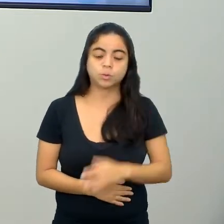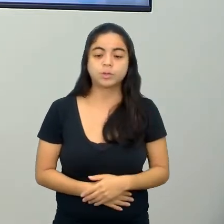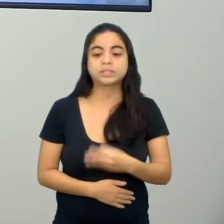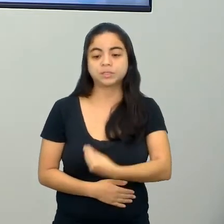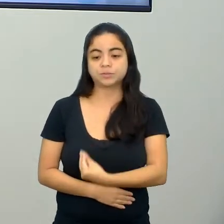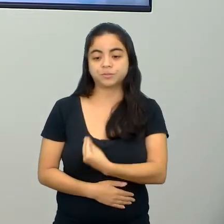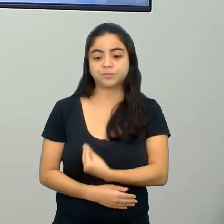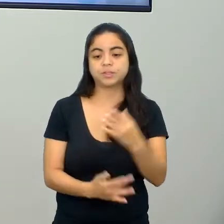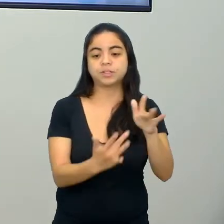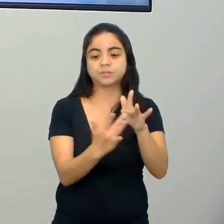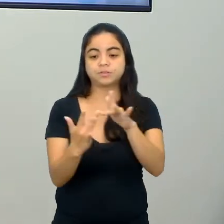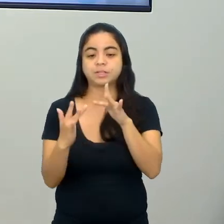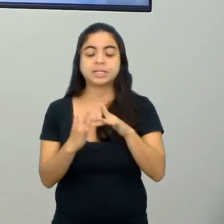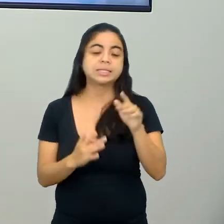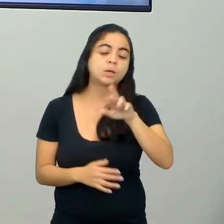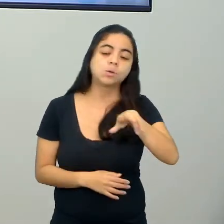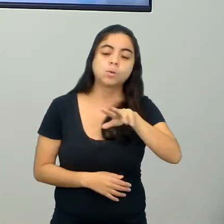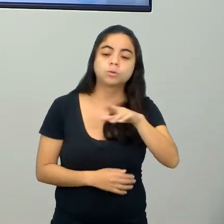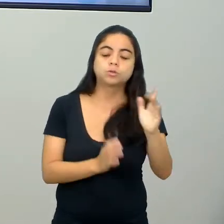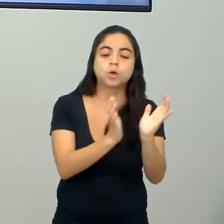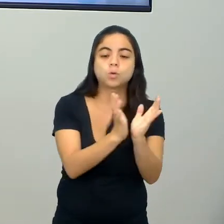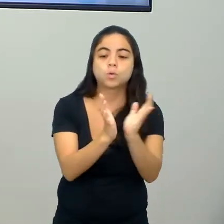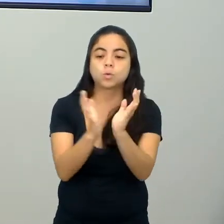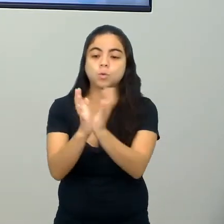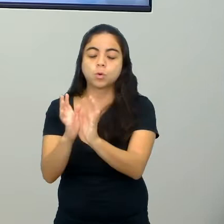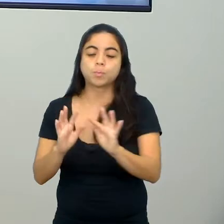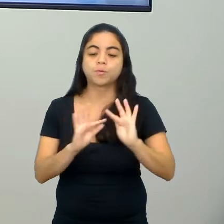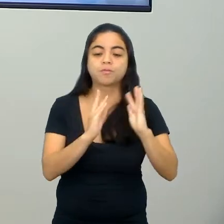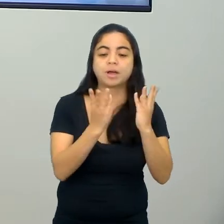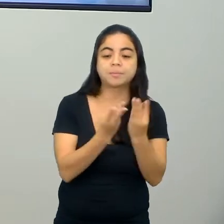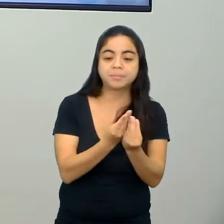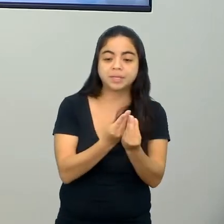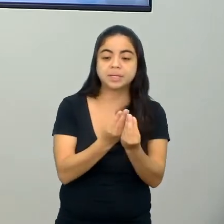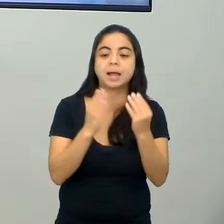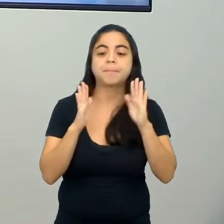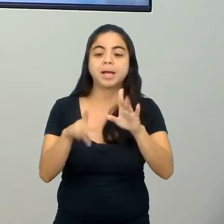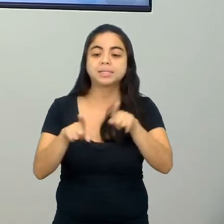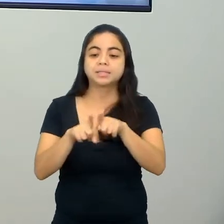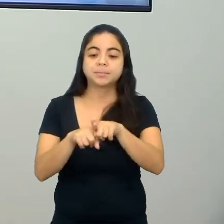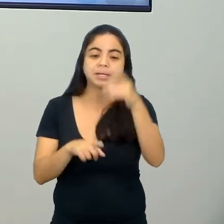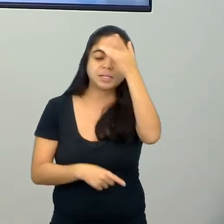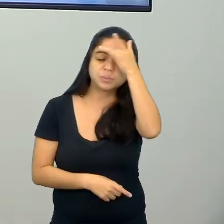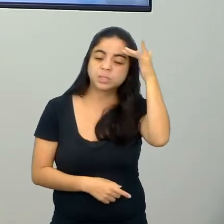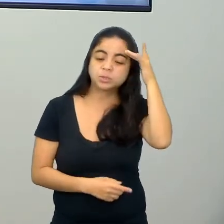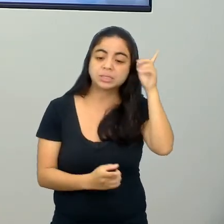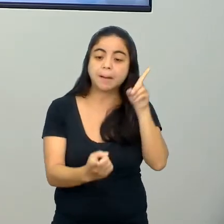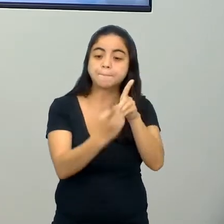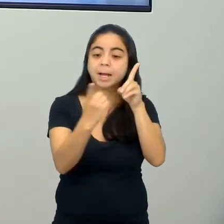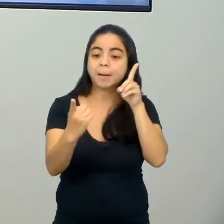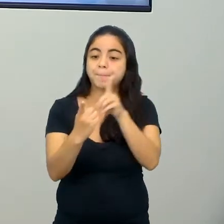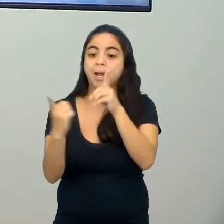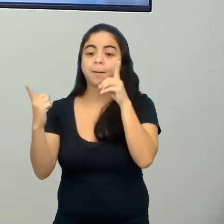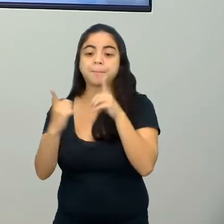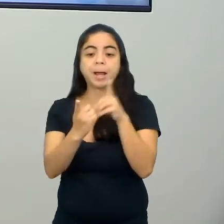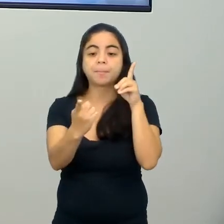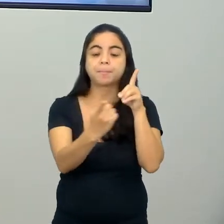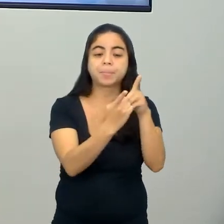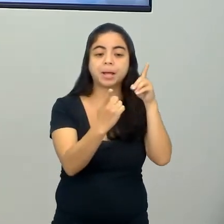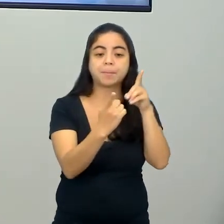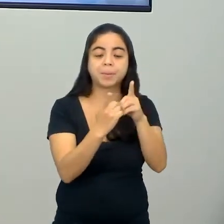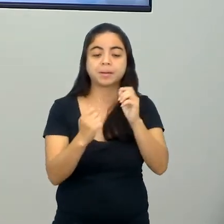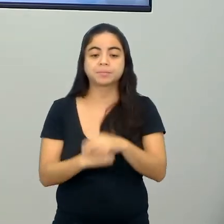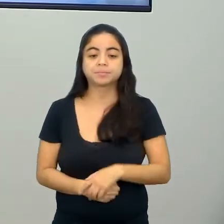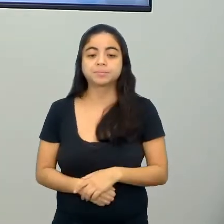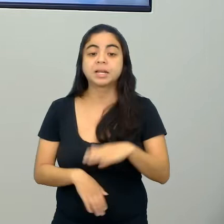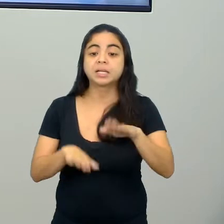né, não só em questão de grupo, né, pensar em família, mas até as pessoas que muitas vezes você encontra na rua, até passageiros, sei